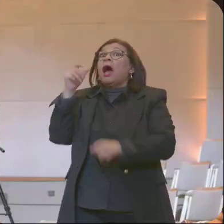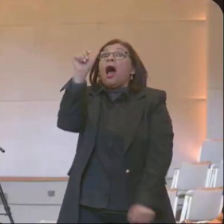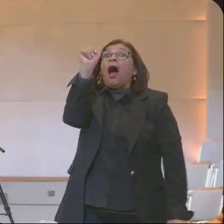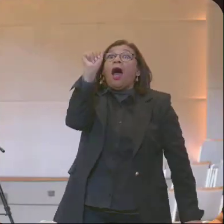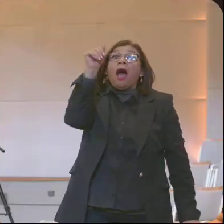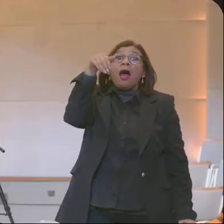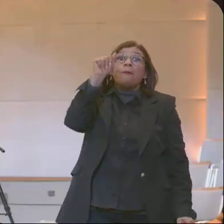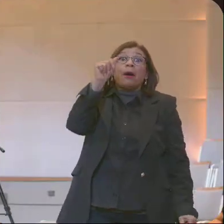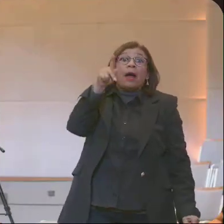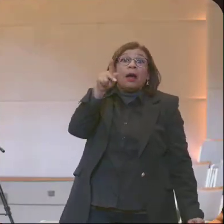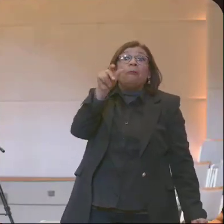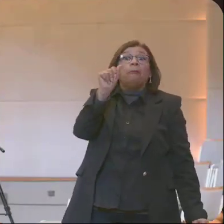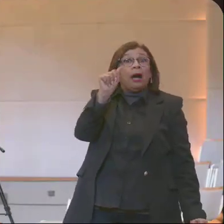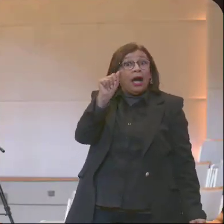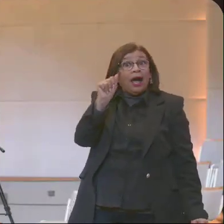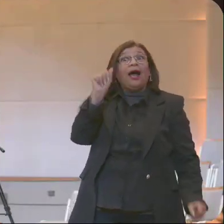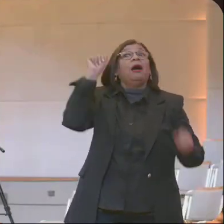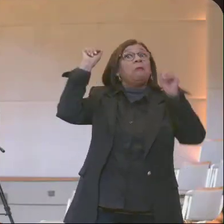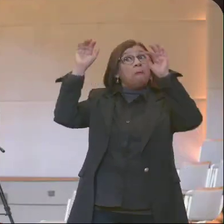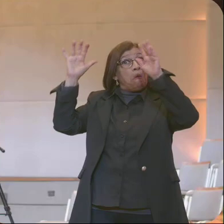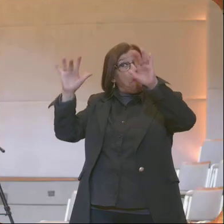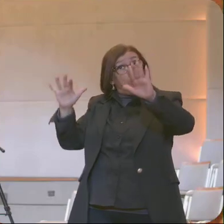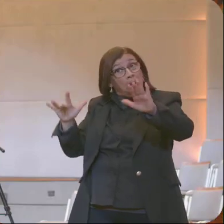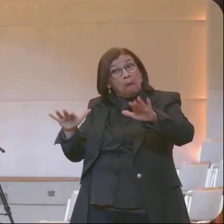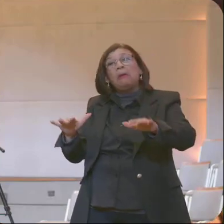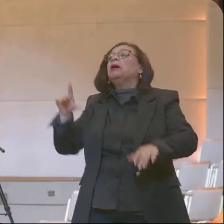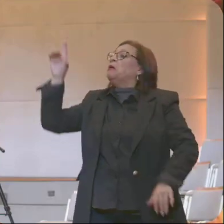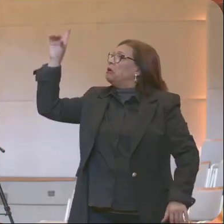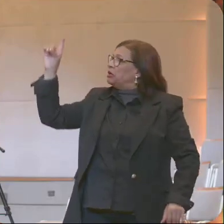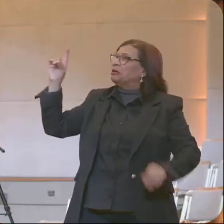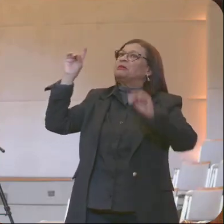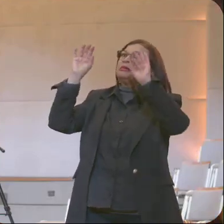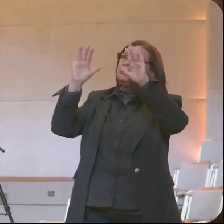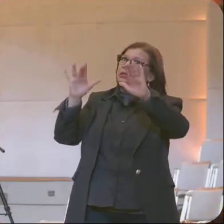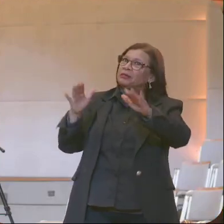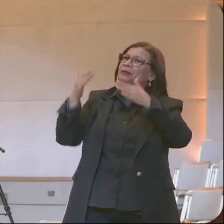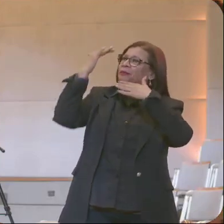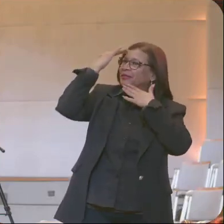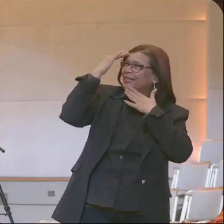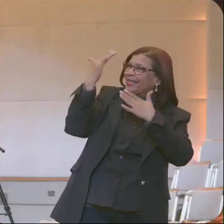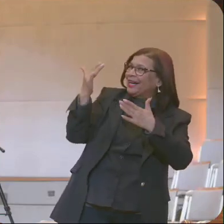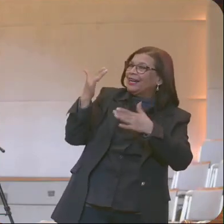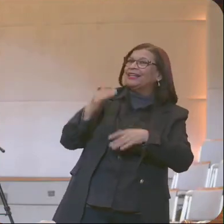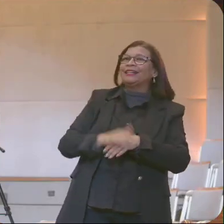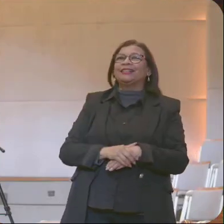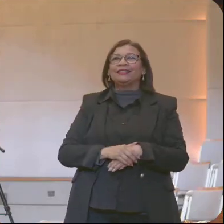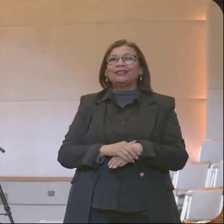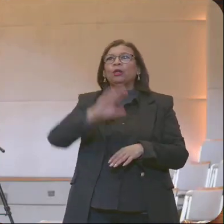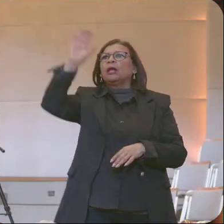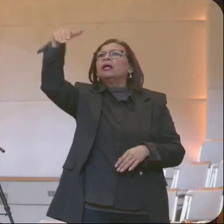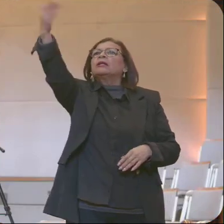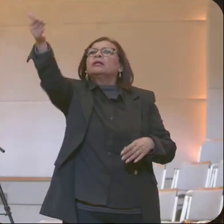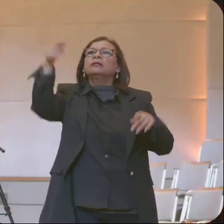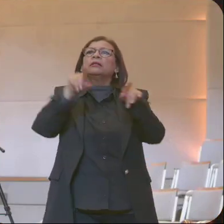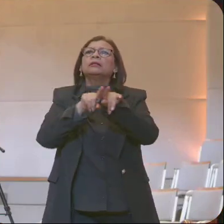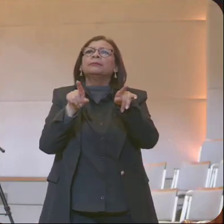Amapá, olha só que bênção. Deus os abençoe, muito obrigado. Mas lá atrás